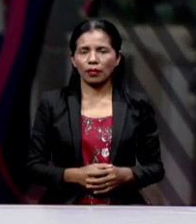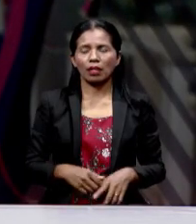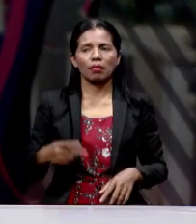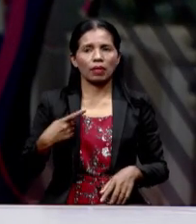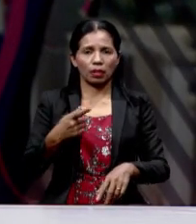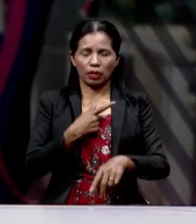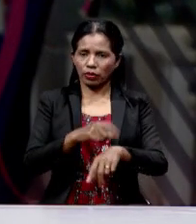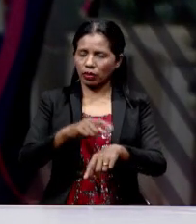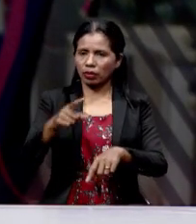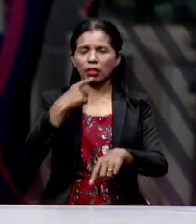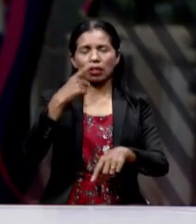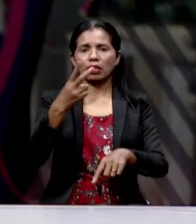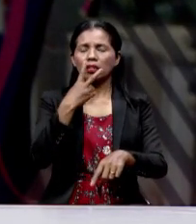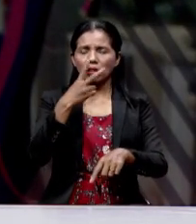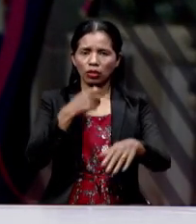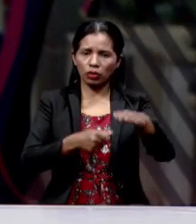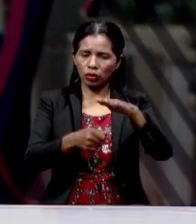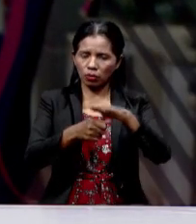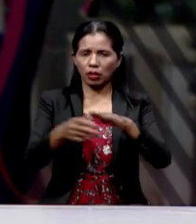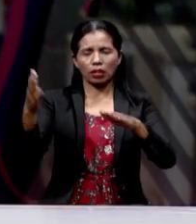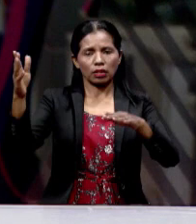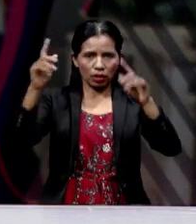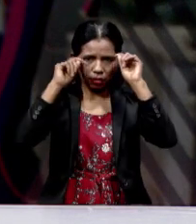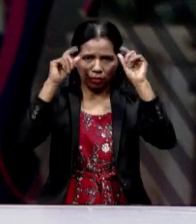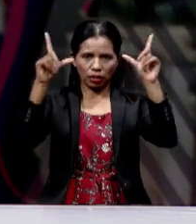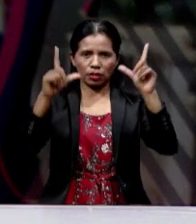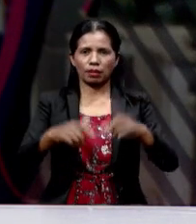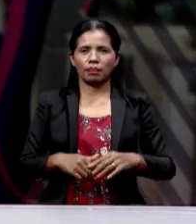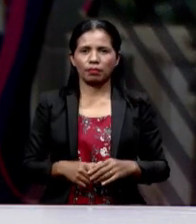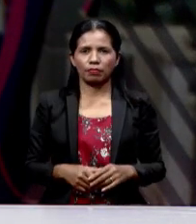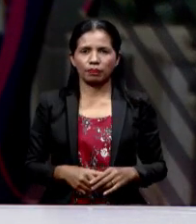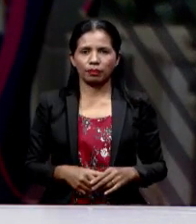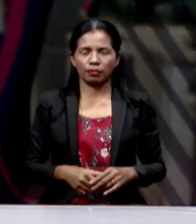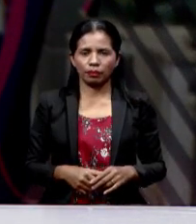Parlamento Nacional questiona se cigarro ilegal continua a circular em Timor-Leste.